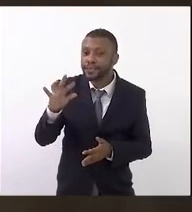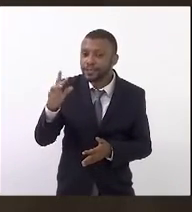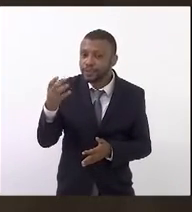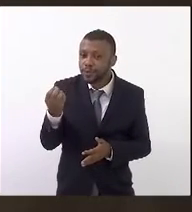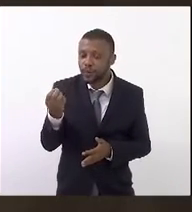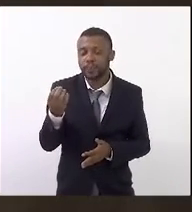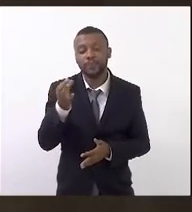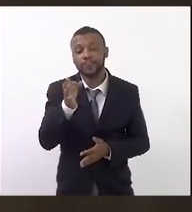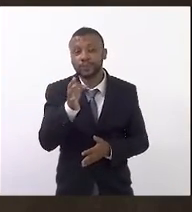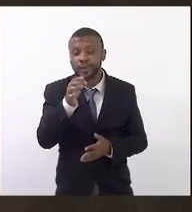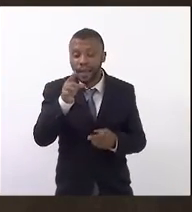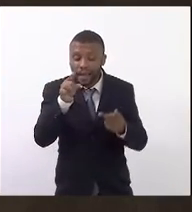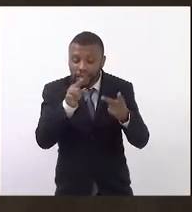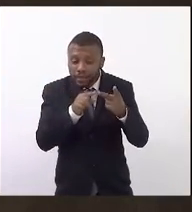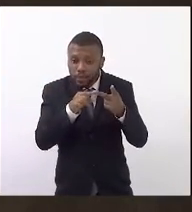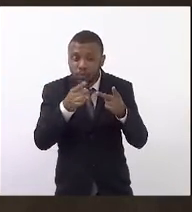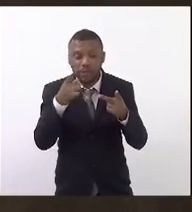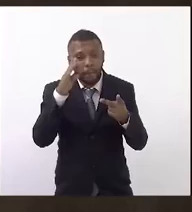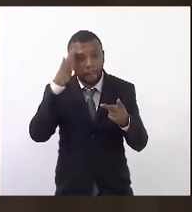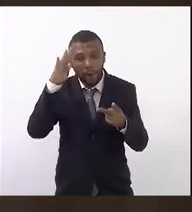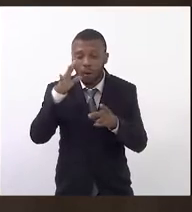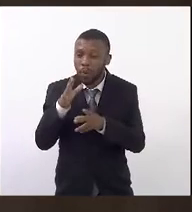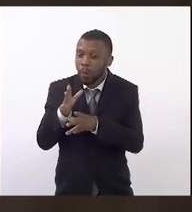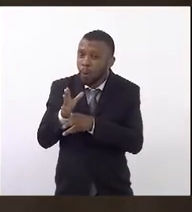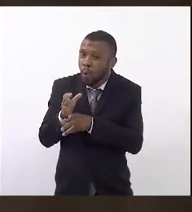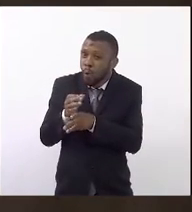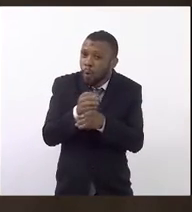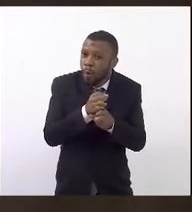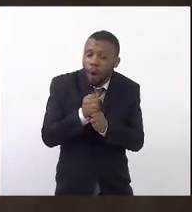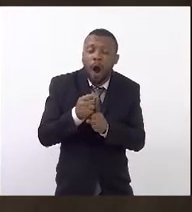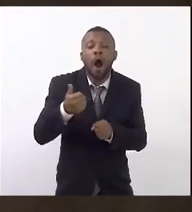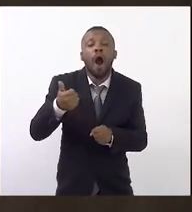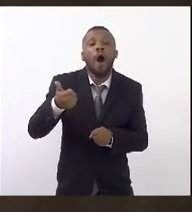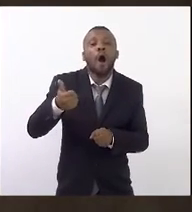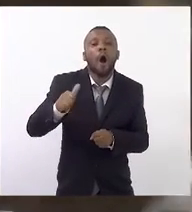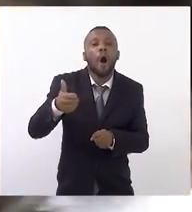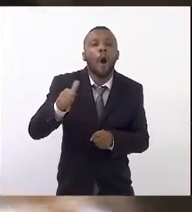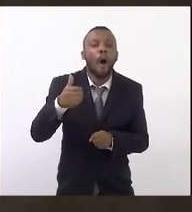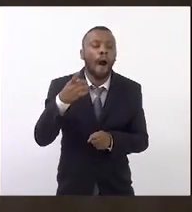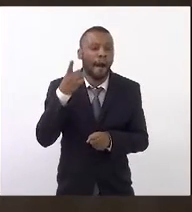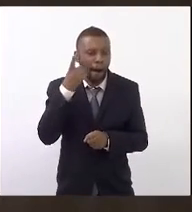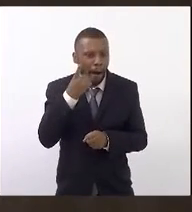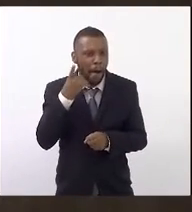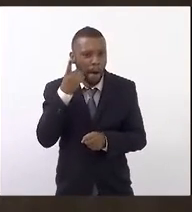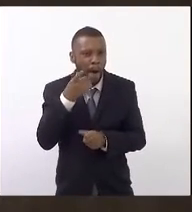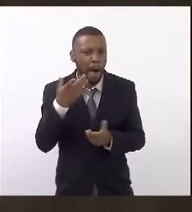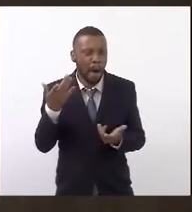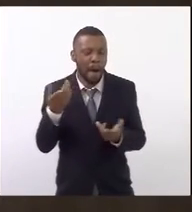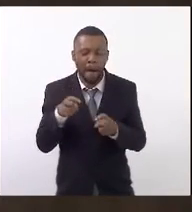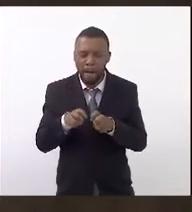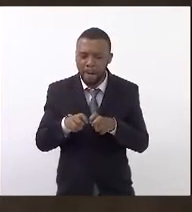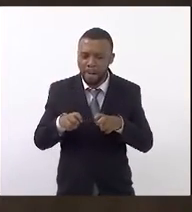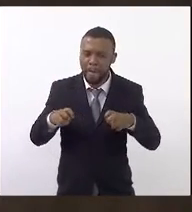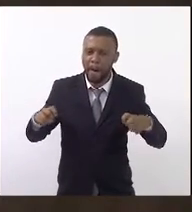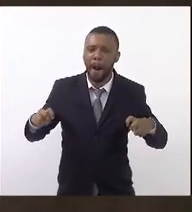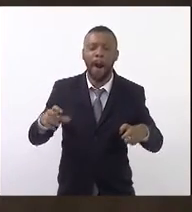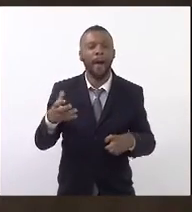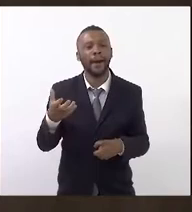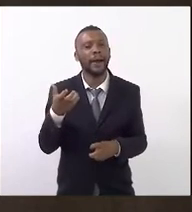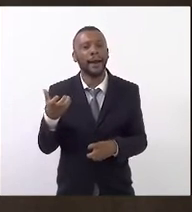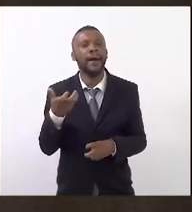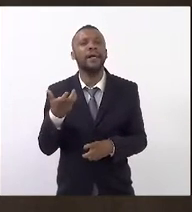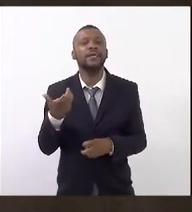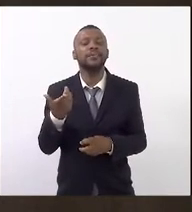dele, 11 deputados. Eu queria fazer